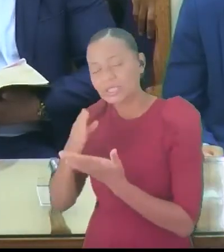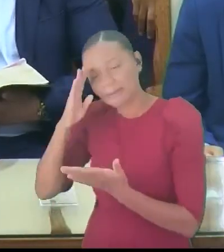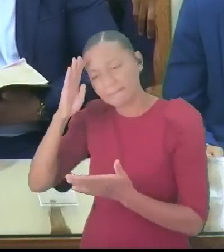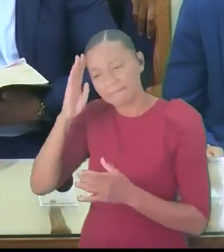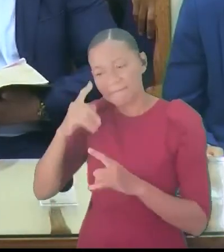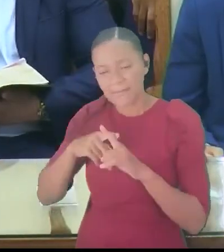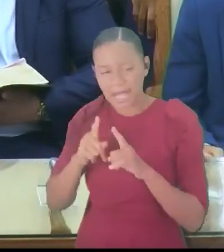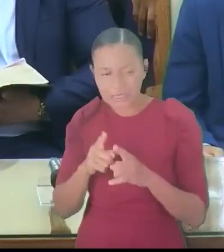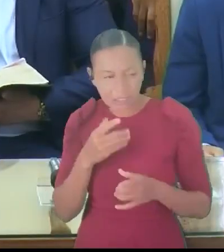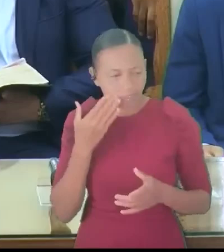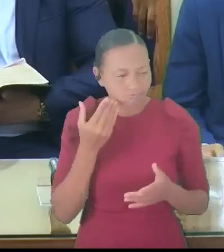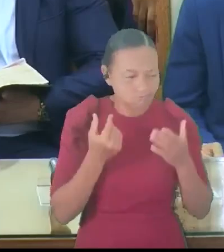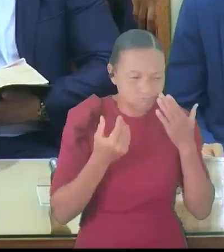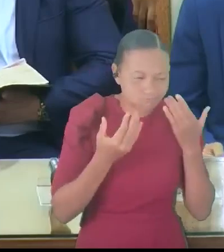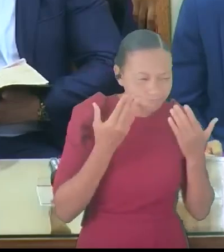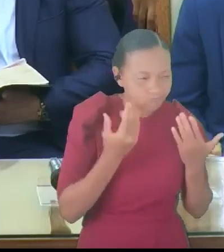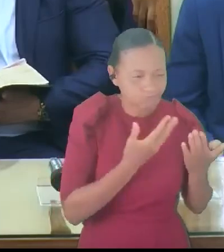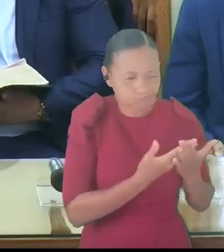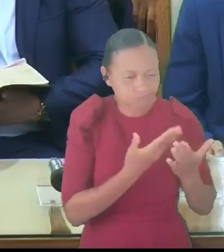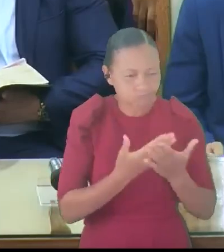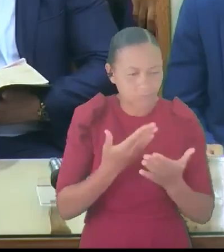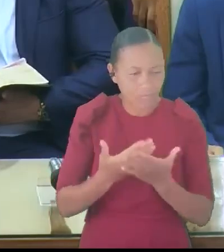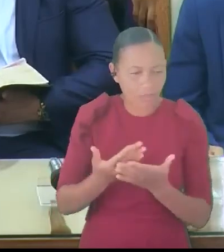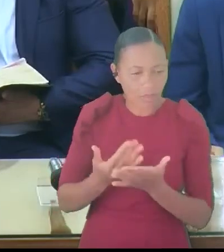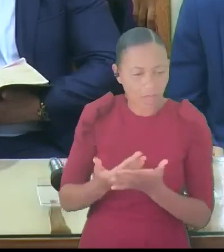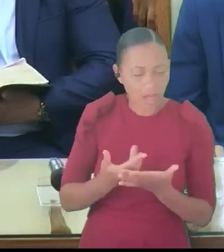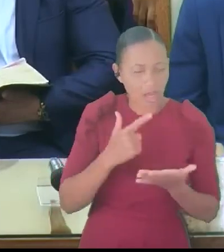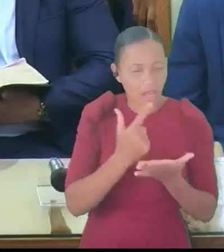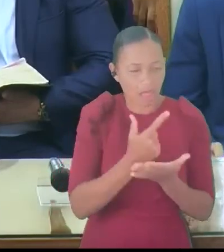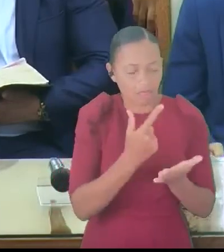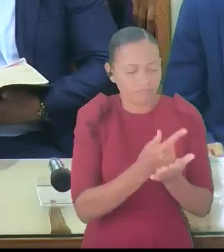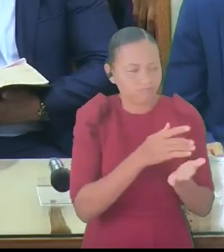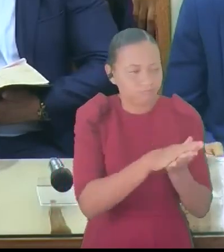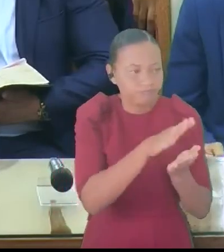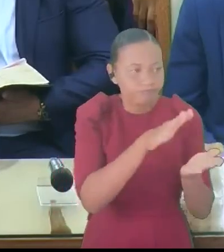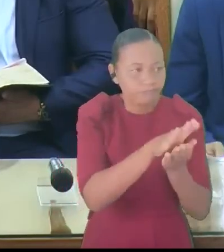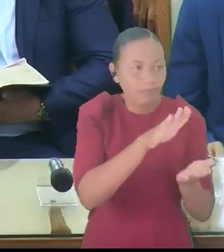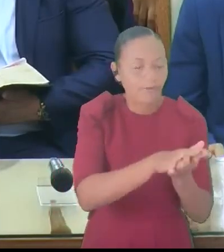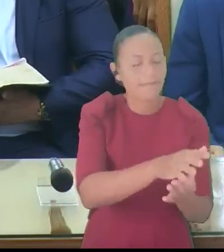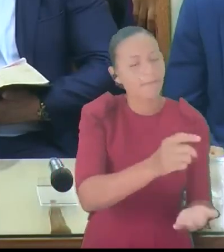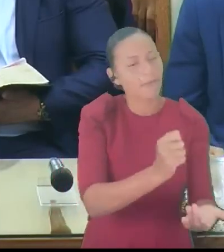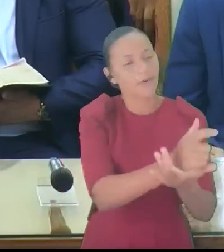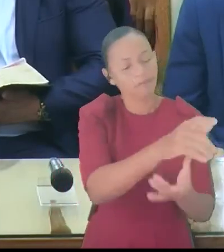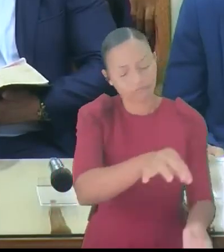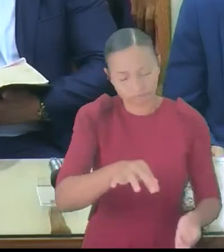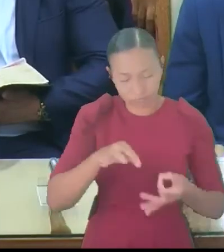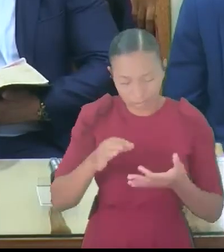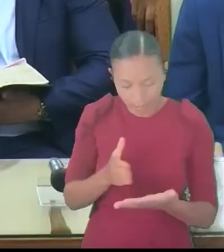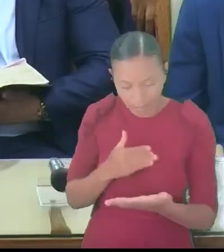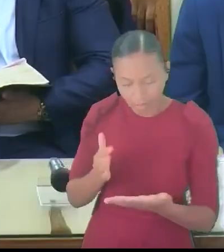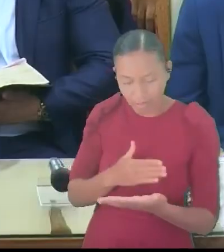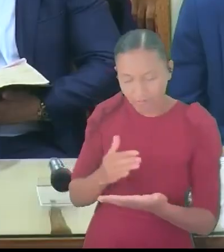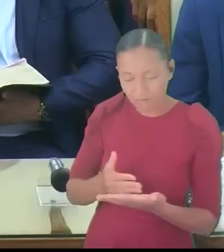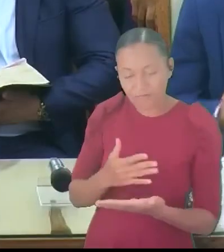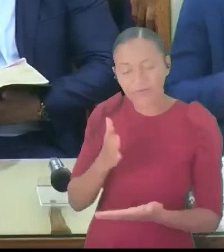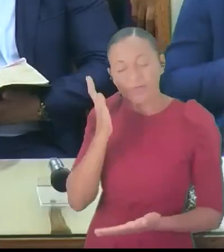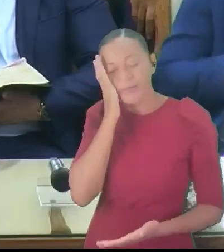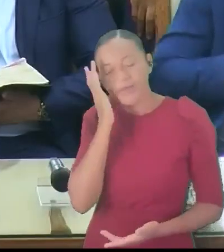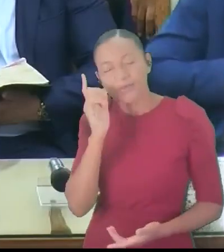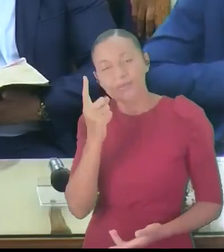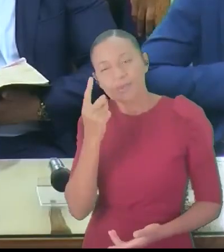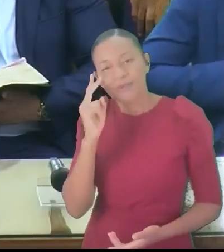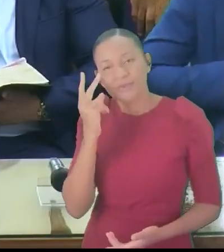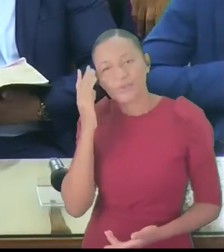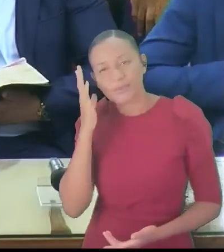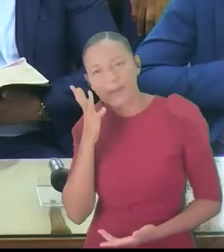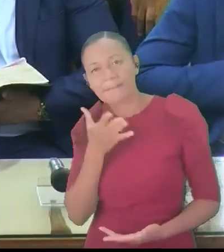dorme. Todo livro que lança, ele compra. Vai dormir 1h, 2 da manhã,